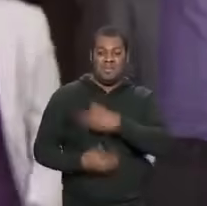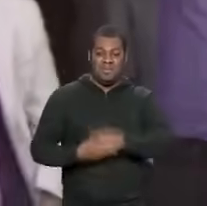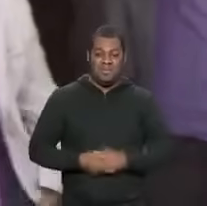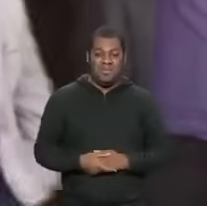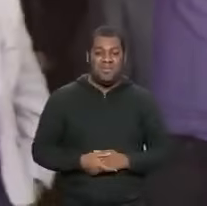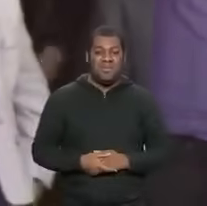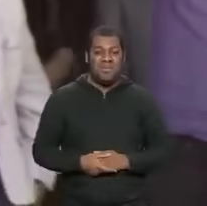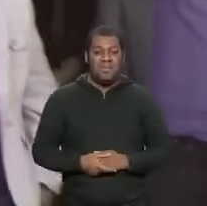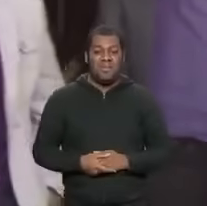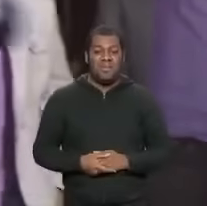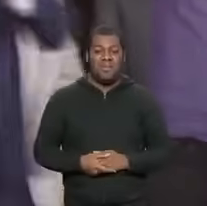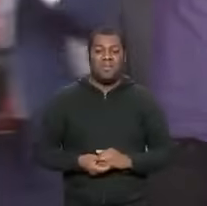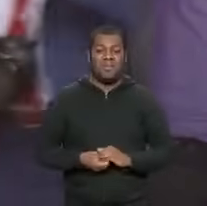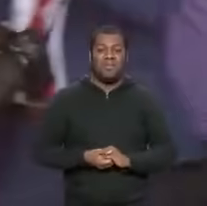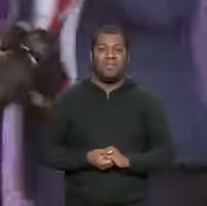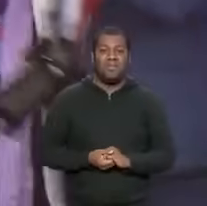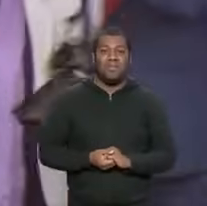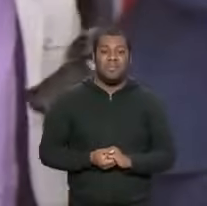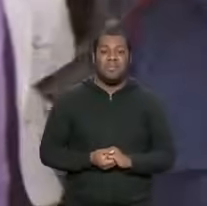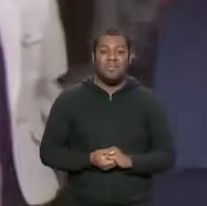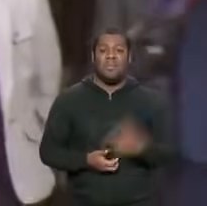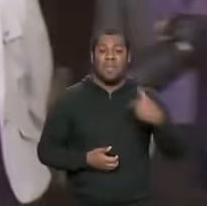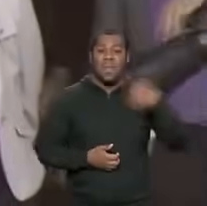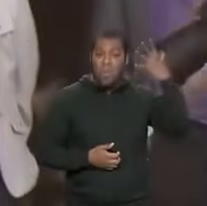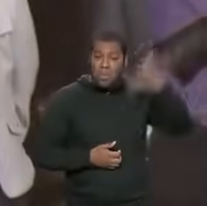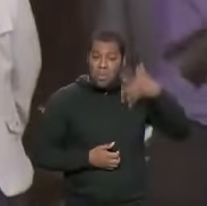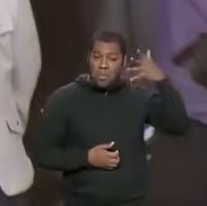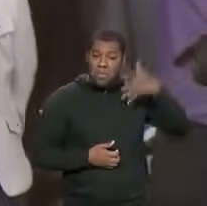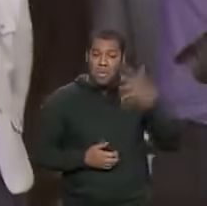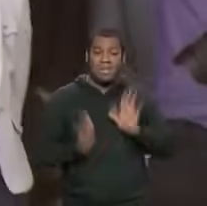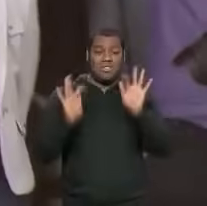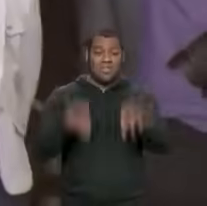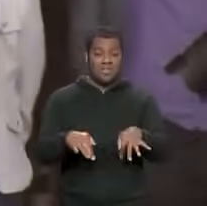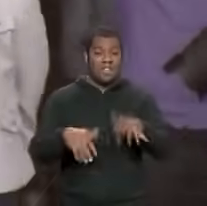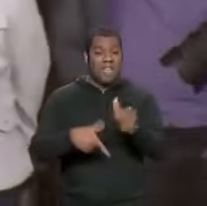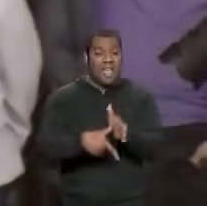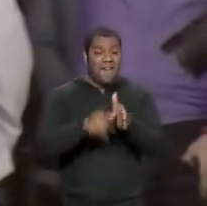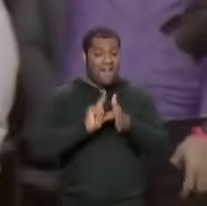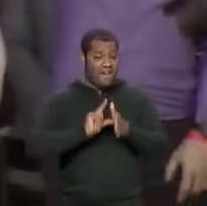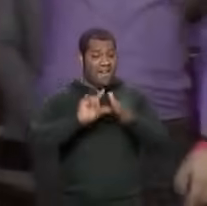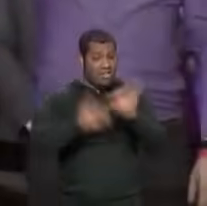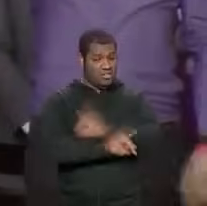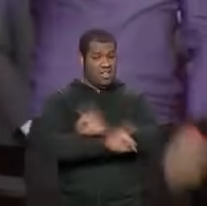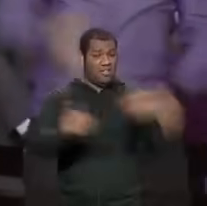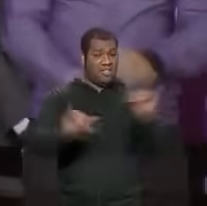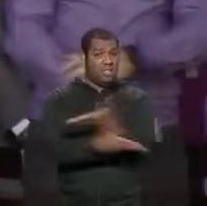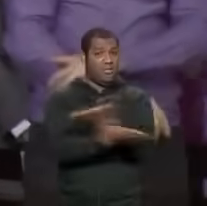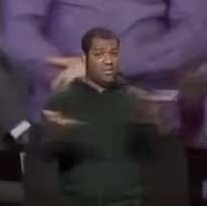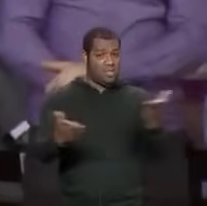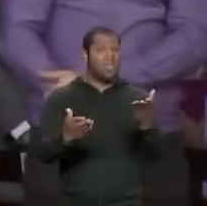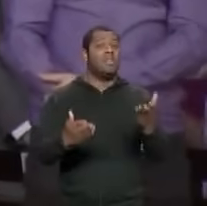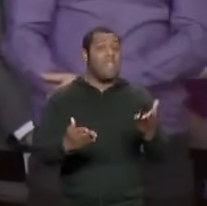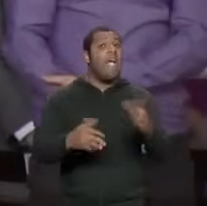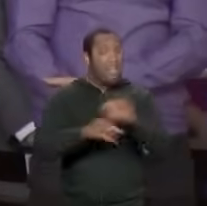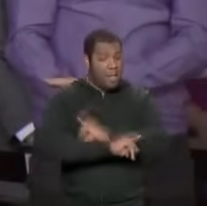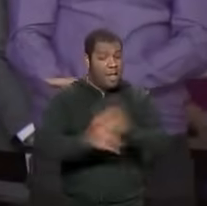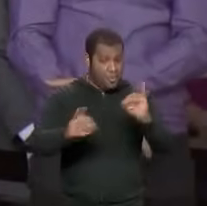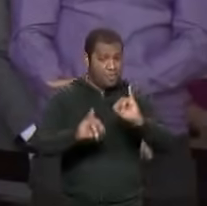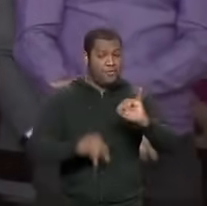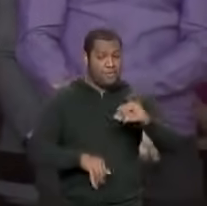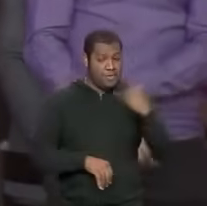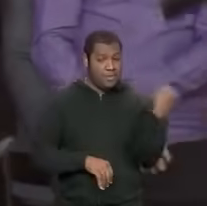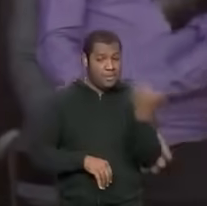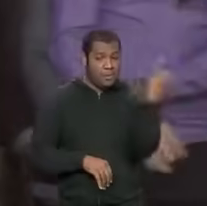eu queria terminar dizendo uma coisa para vocês que é muito importante